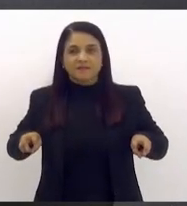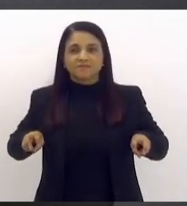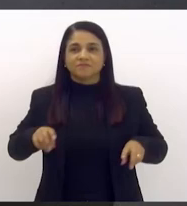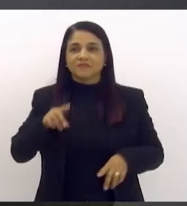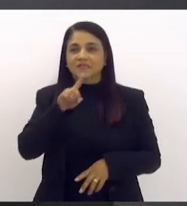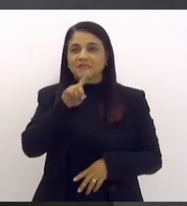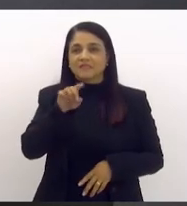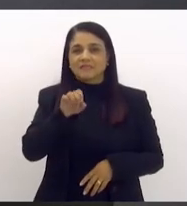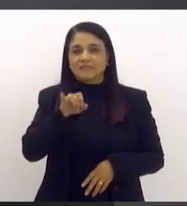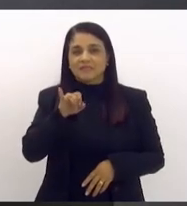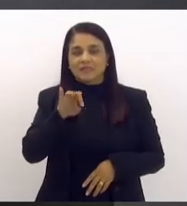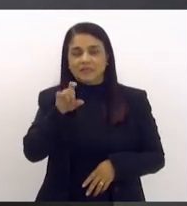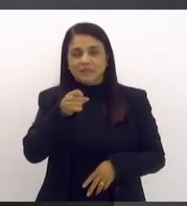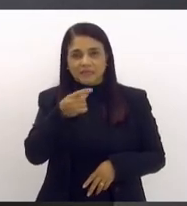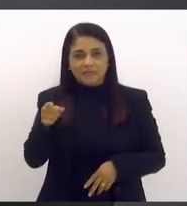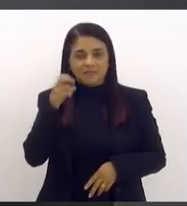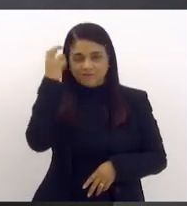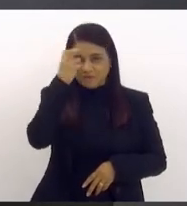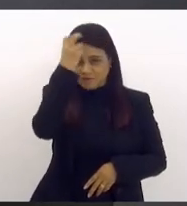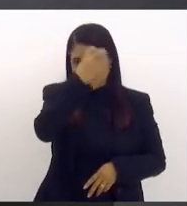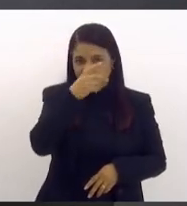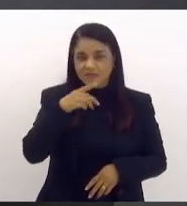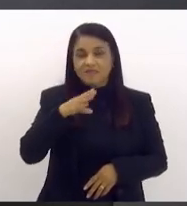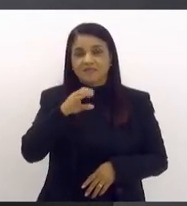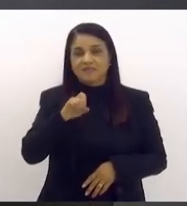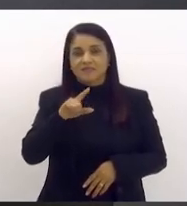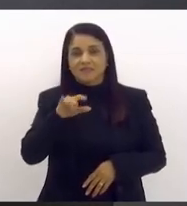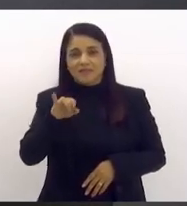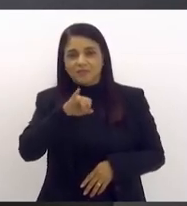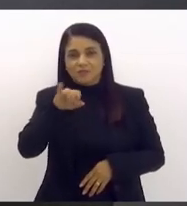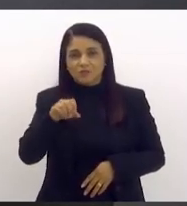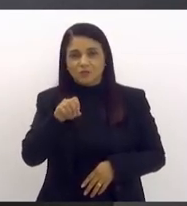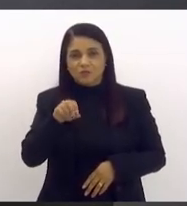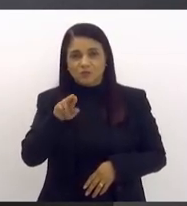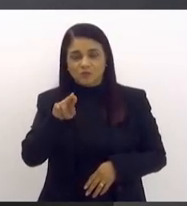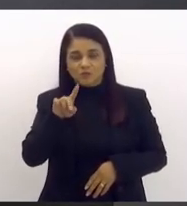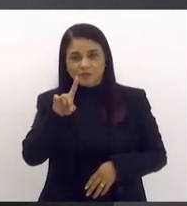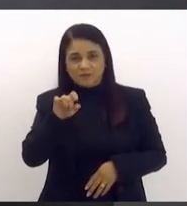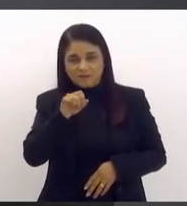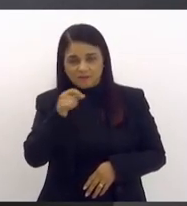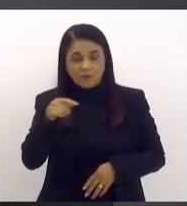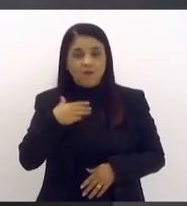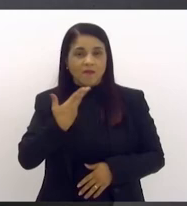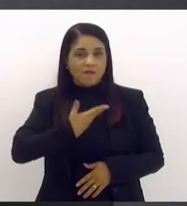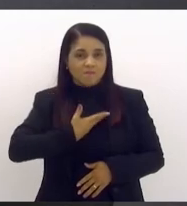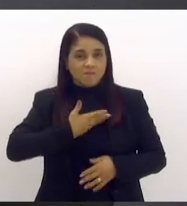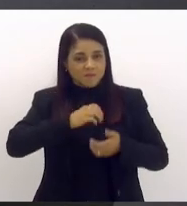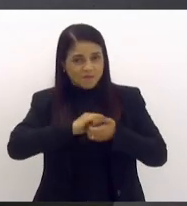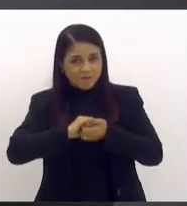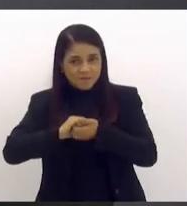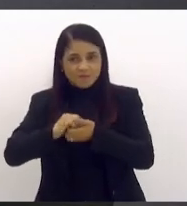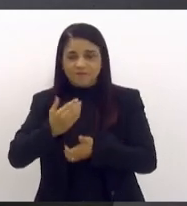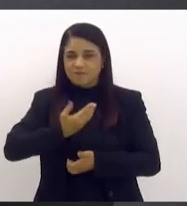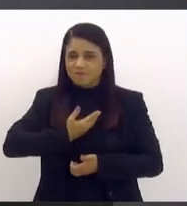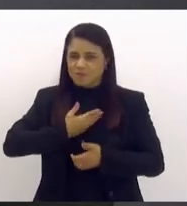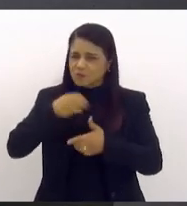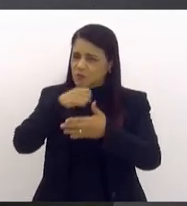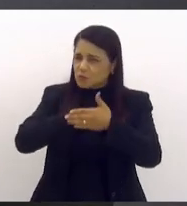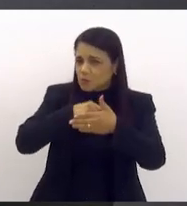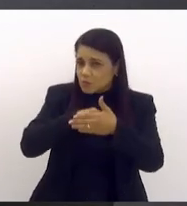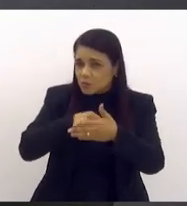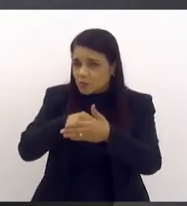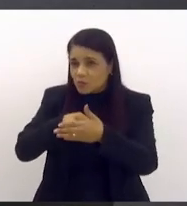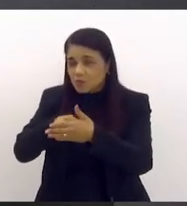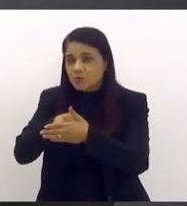zeidan Verônica Lima Célia Jordão cumprimentar todos os nossos amigos e companheiros aí de várias lutas né